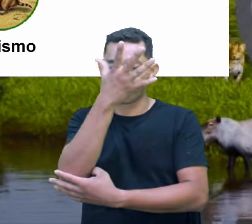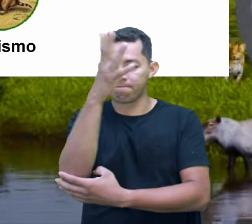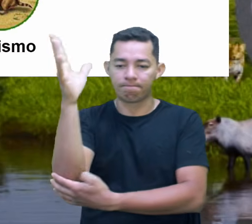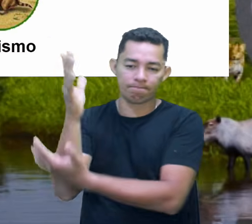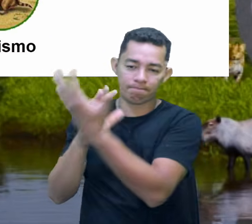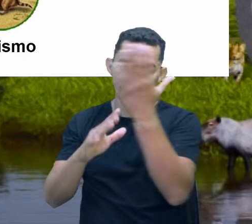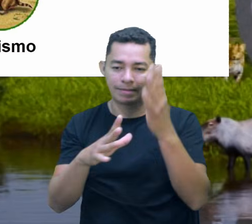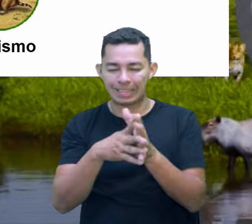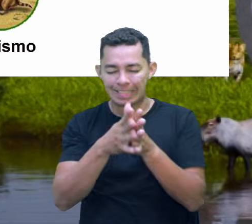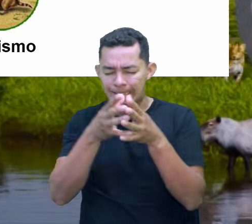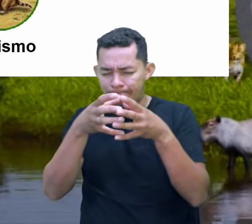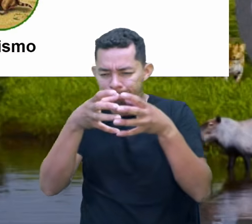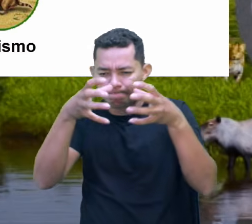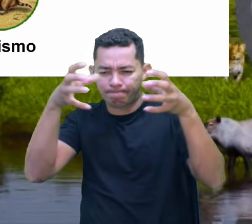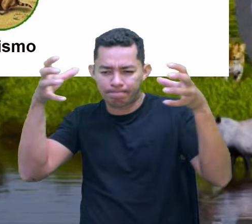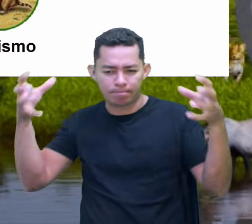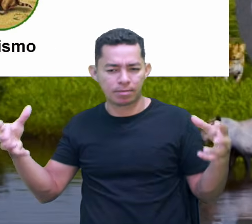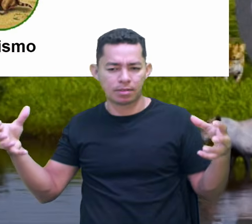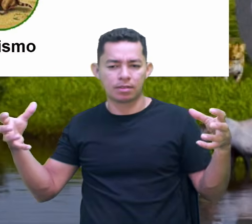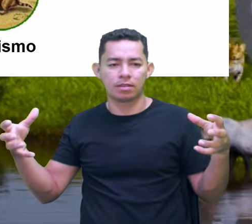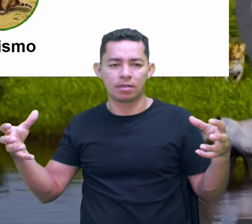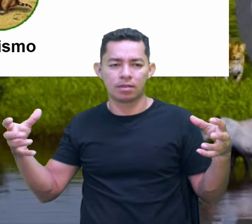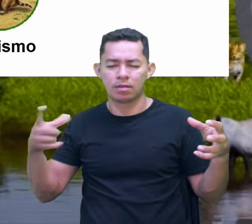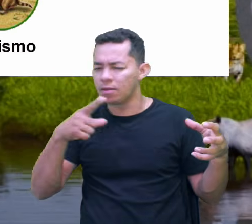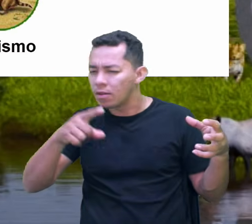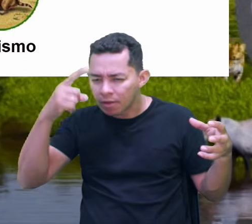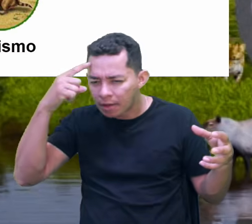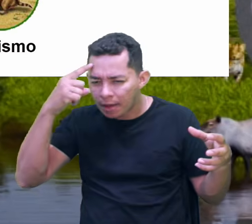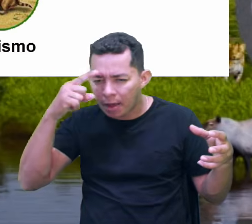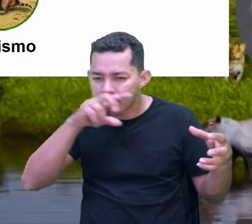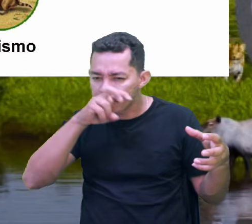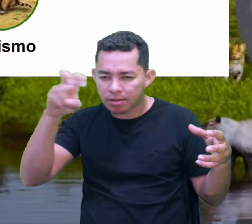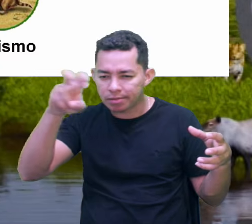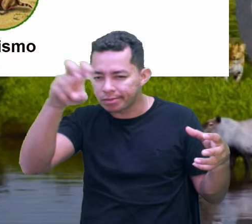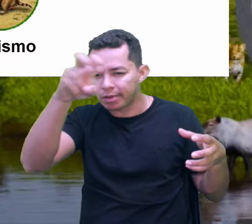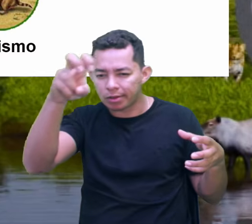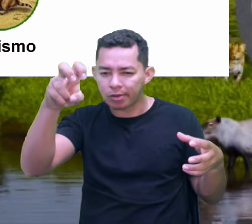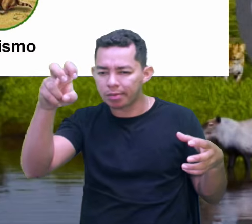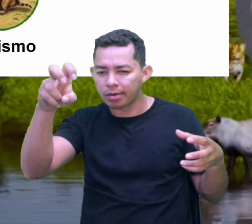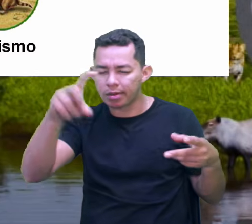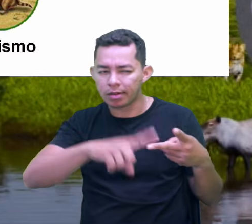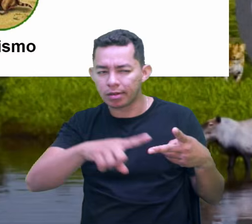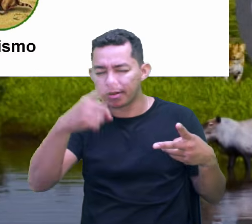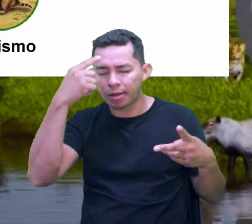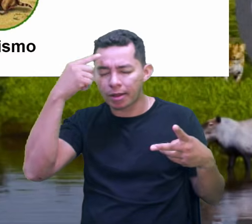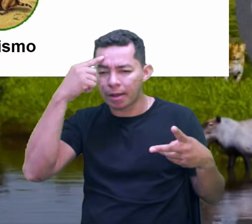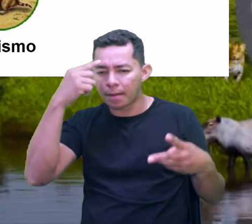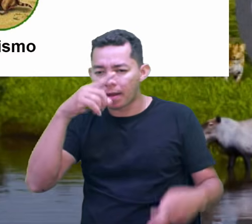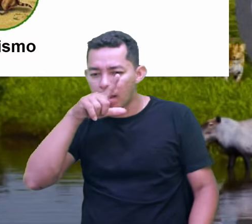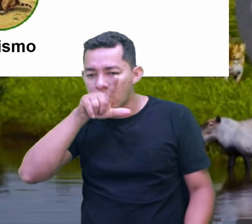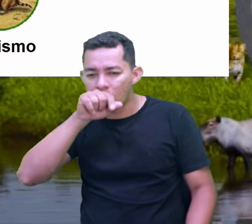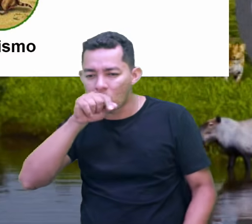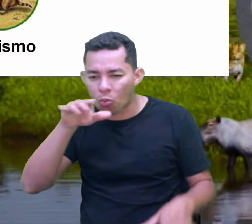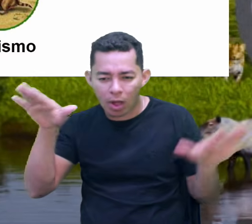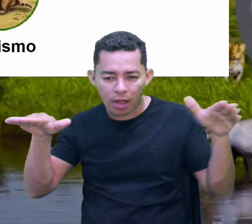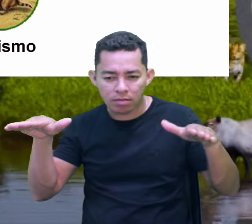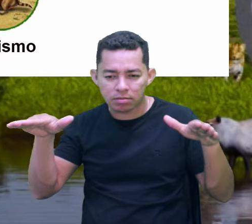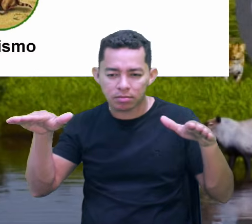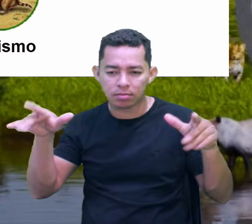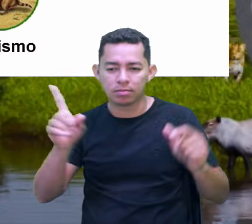vai imaginar uma cobra? Você vai imaginar uma ave dentro desse grupo que eu estou falando?